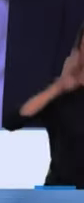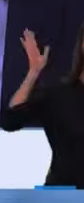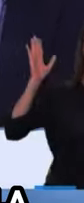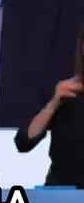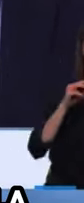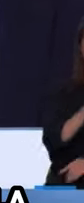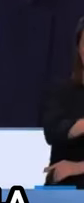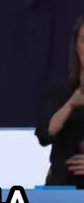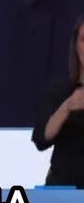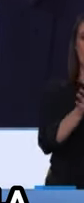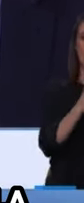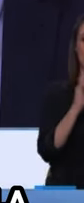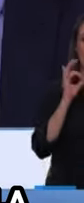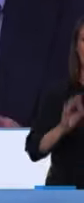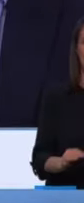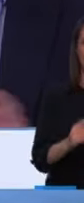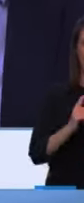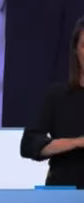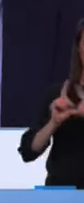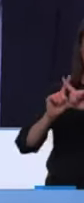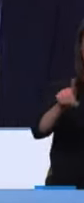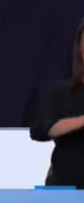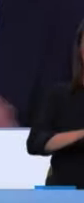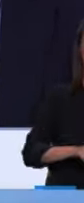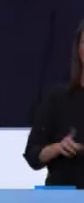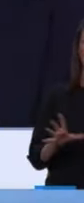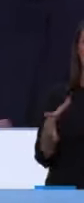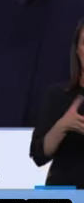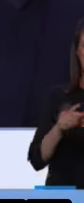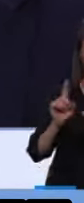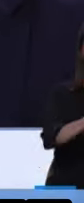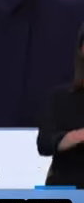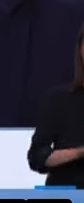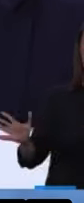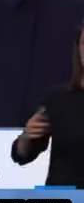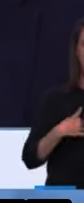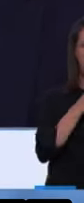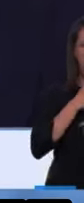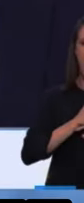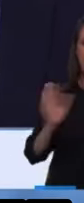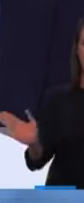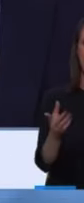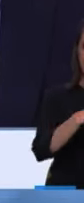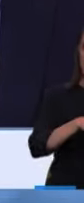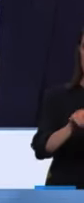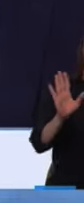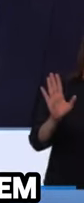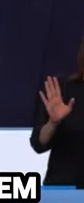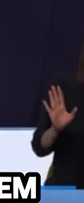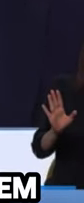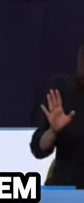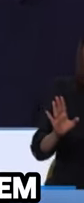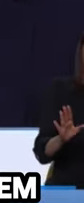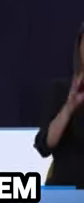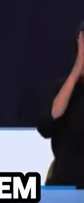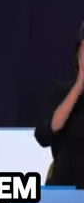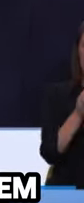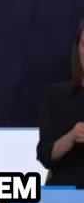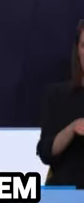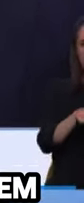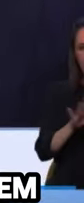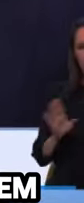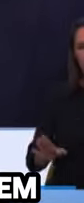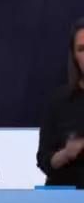tive mes Martins era uma escola absolutamente interracial Inter Inter classista estou perfeitamente à vontade agora ó Rui tavaj coerência em